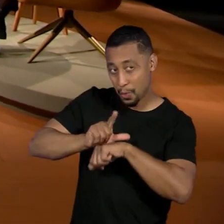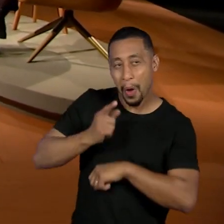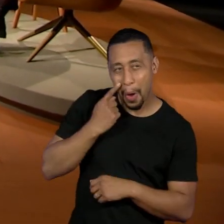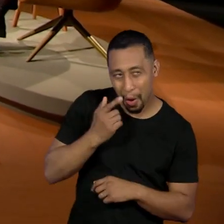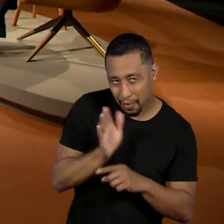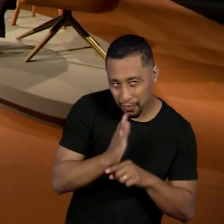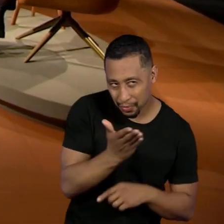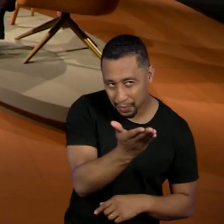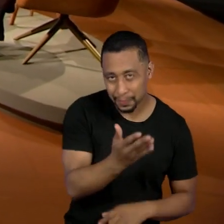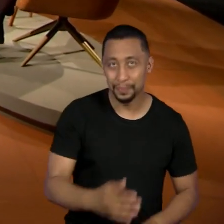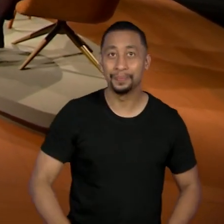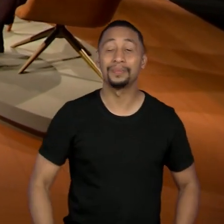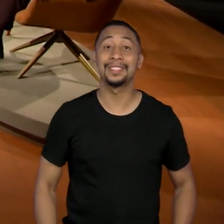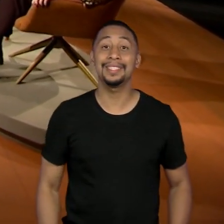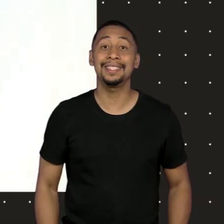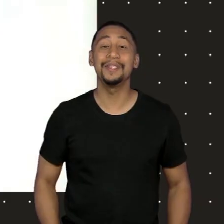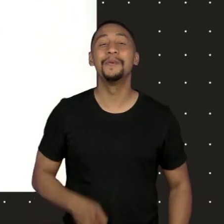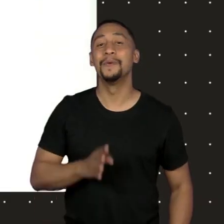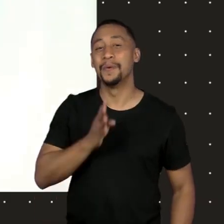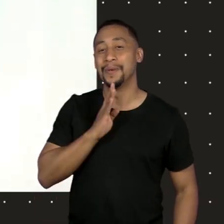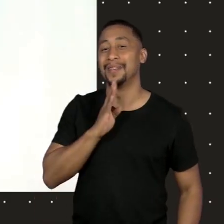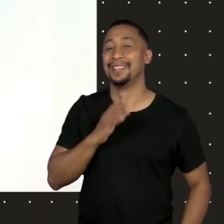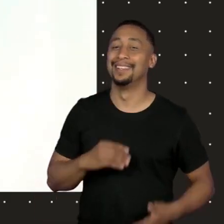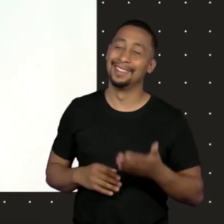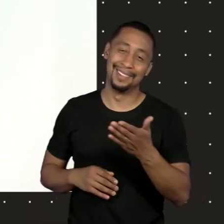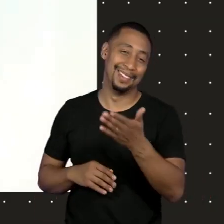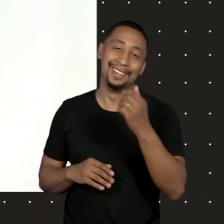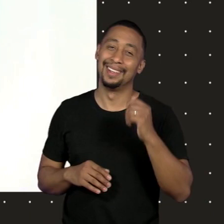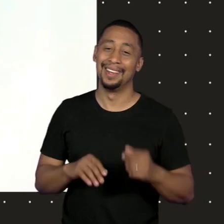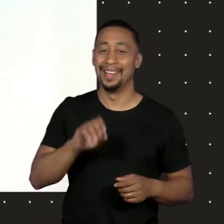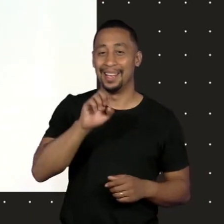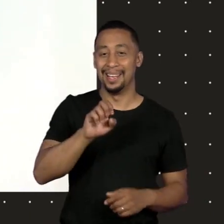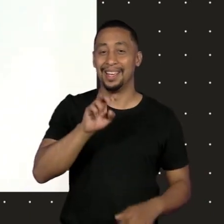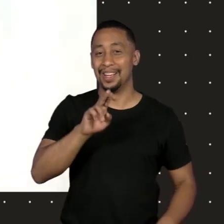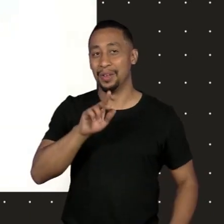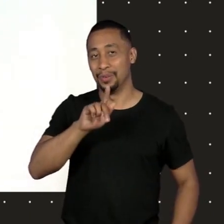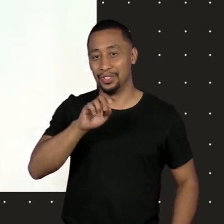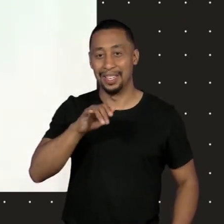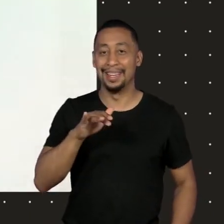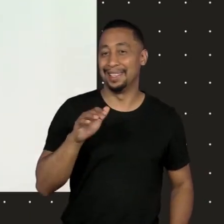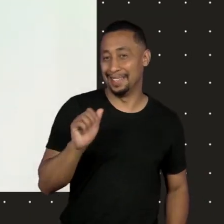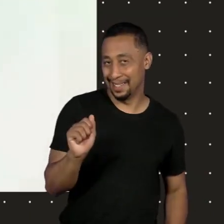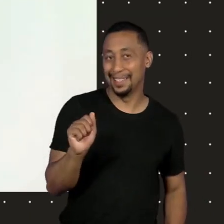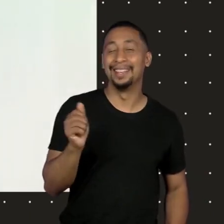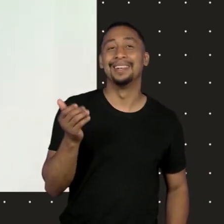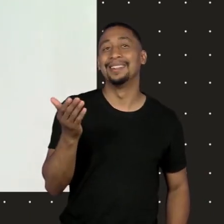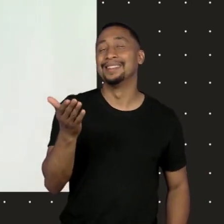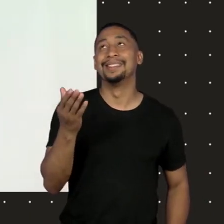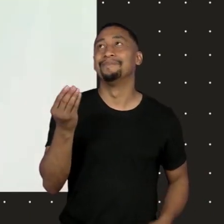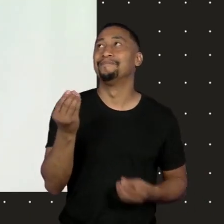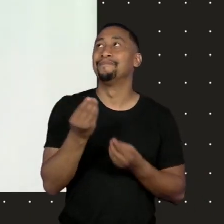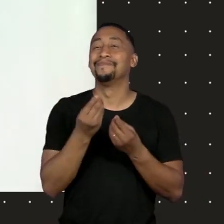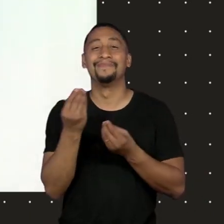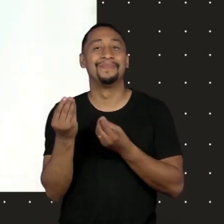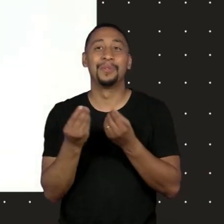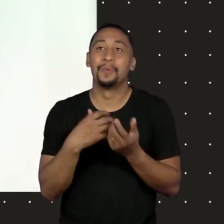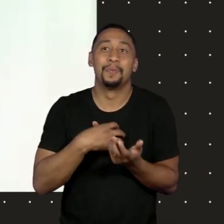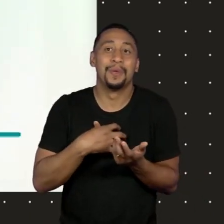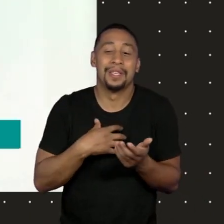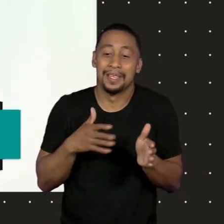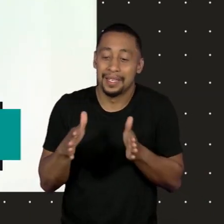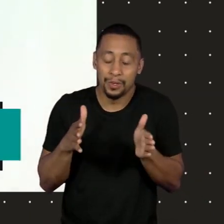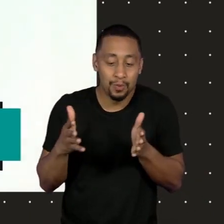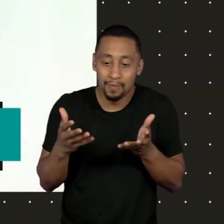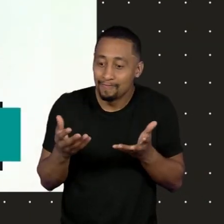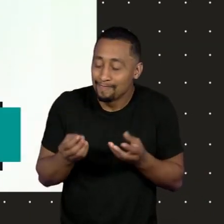Eu conheci a Geninha na primeira viagem que eu fiz para a Europa, que foi um momento mágico na minha vida, um momento que me trouxe muita